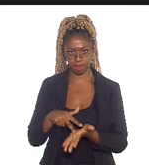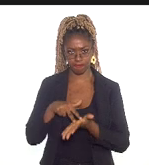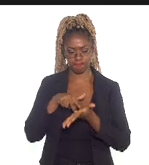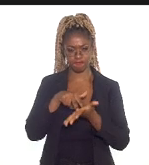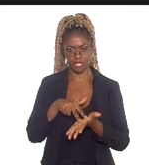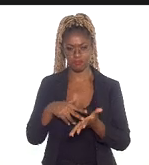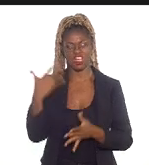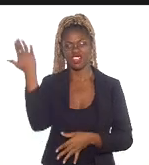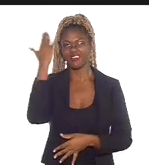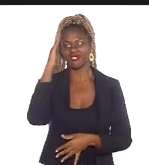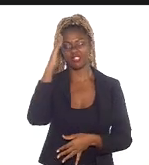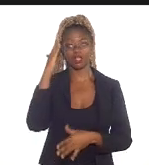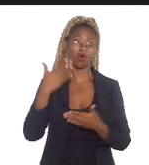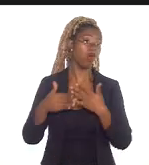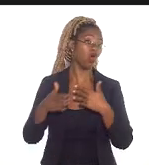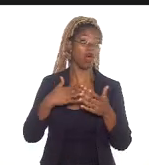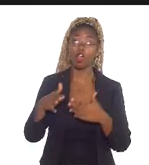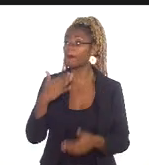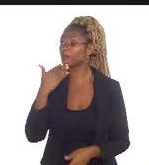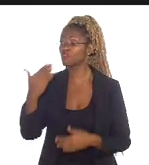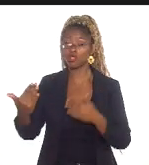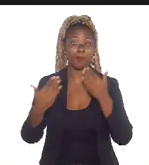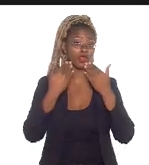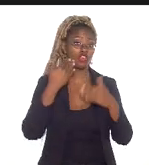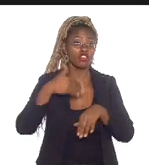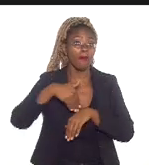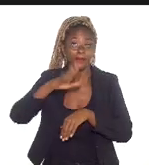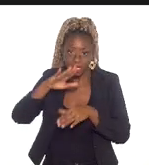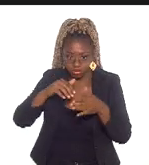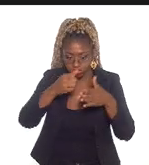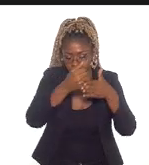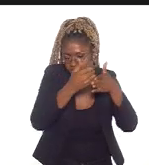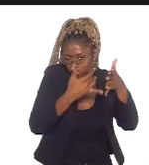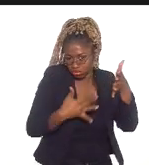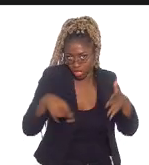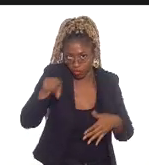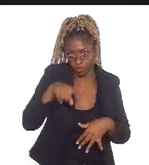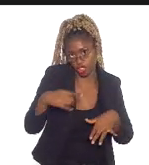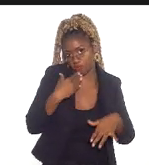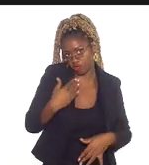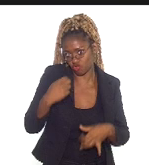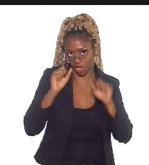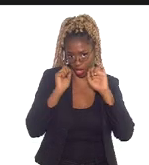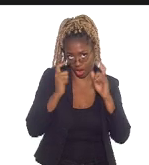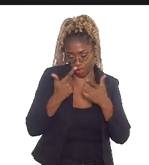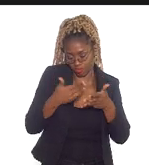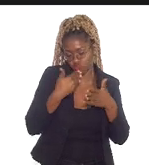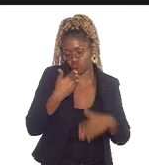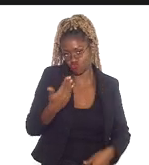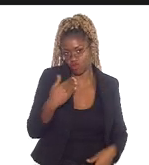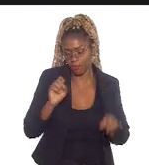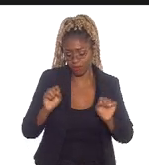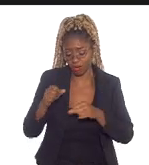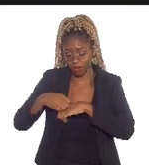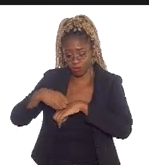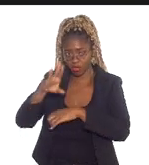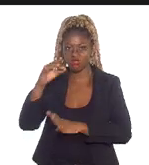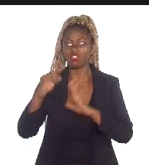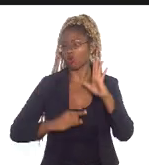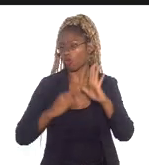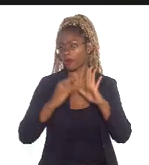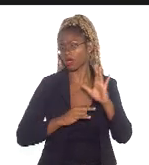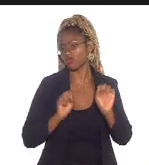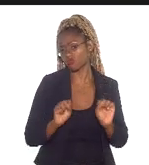que qualquer solicitação adicional mais detalhada que a Assembleia solicite, nós podemos mandar na forma de